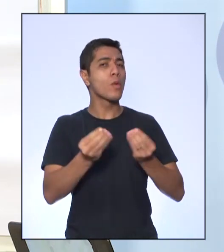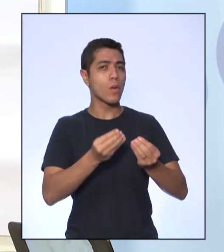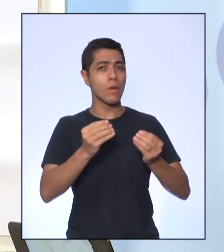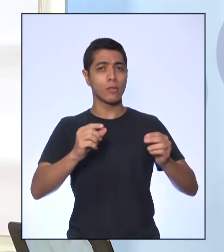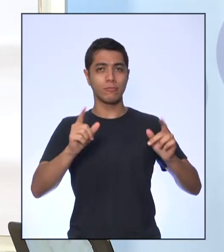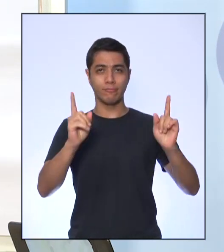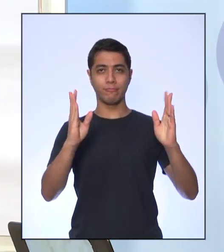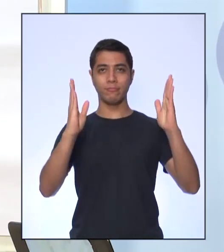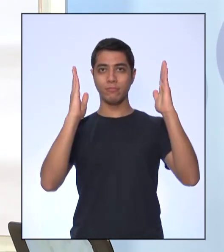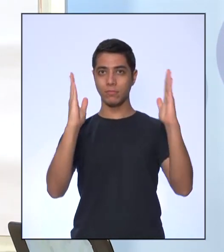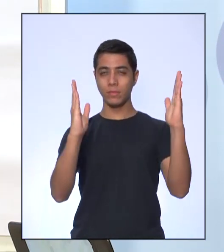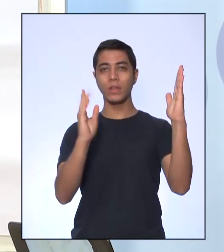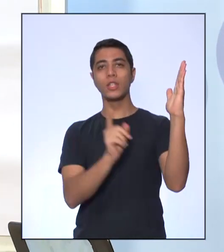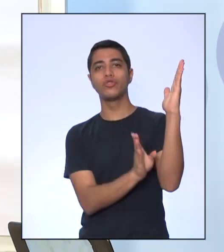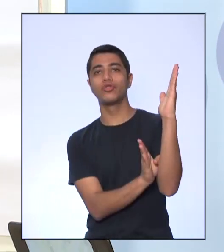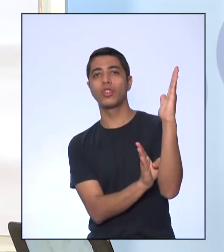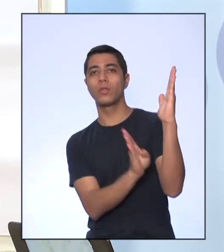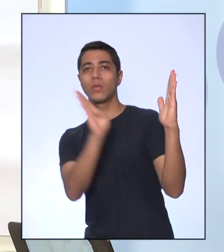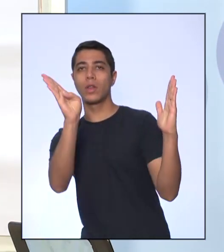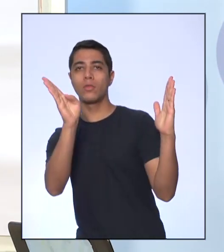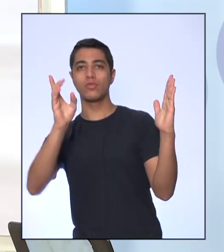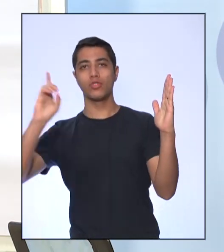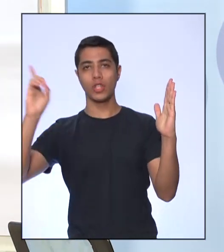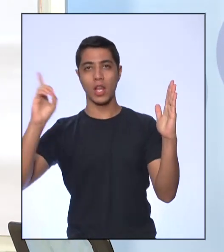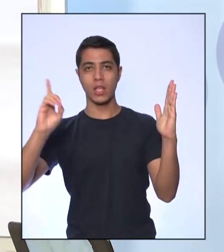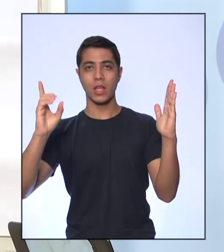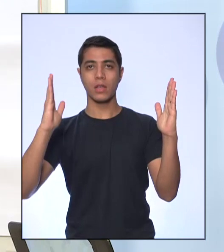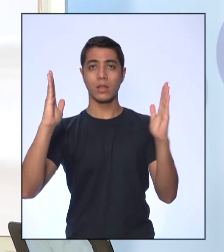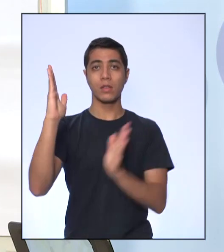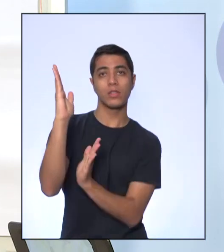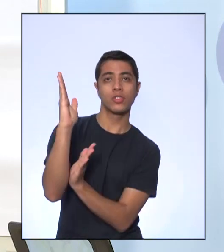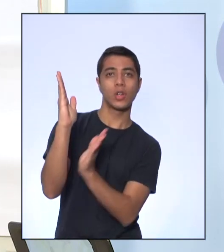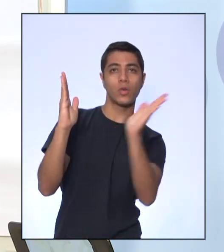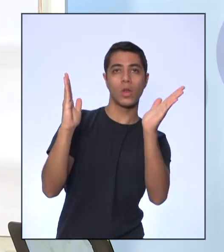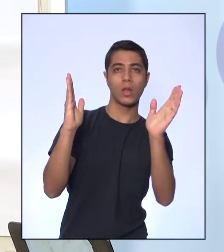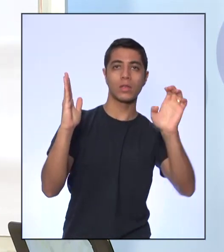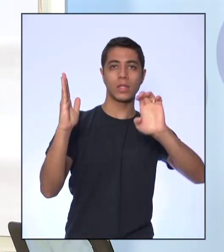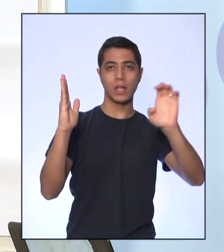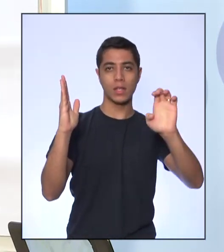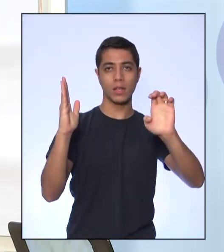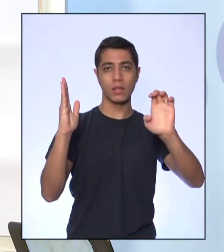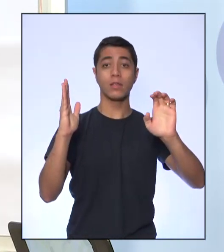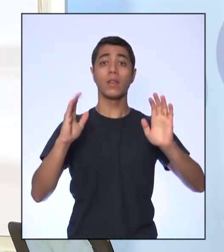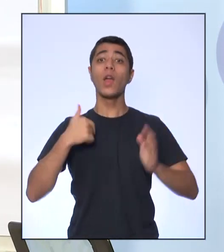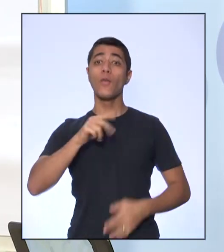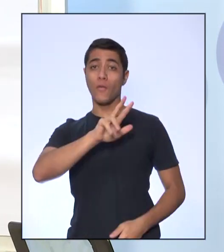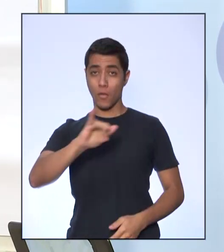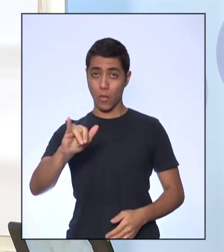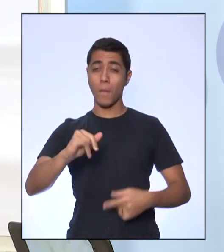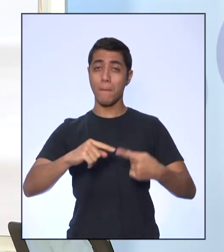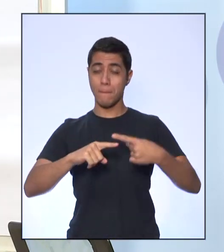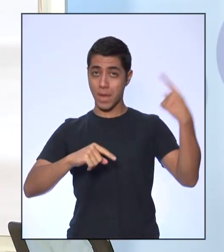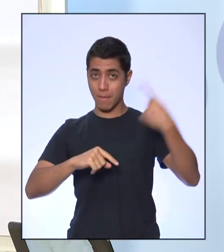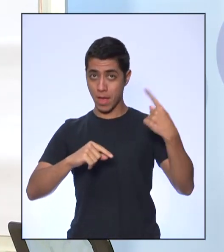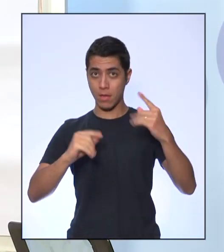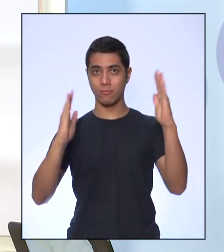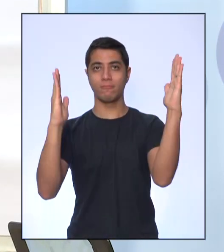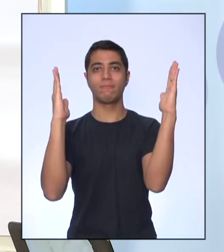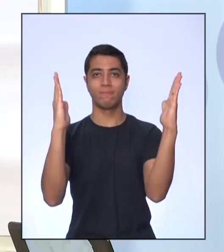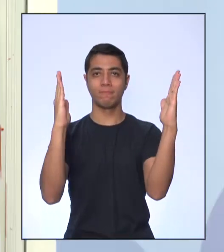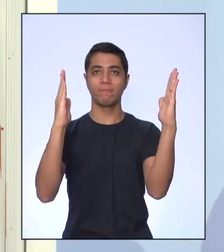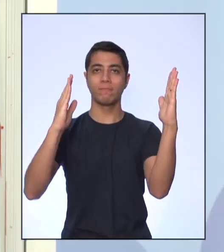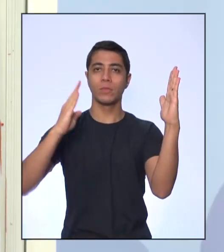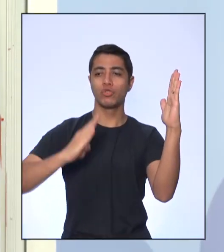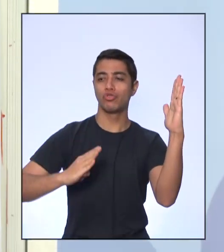direita e uma para a esquerda. Eu vou fazer a seguinte diagonal e vou chamar essa diagonal de A. Então, eu tenho essa diagonal aqui,